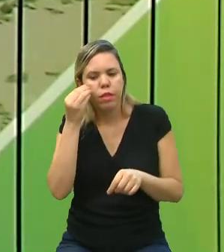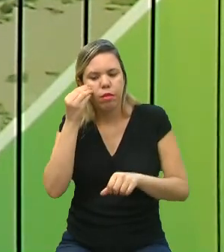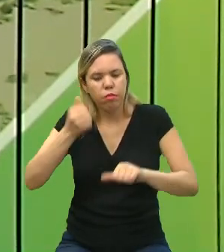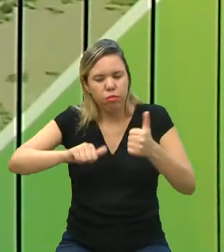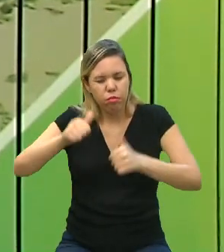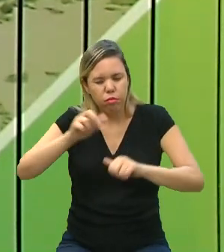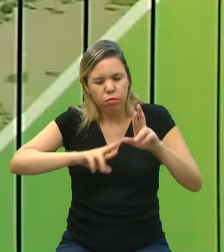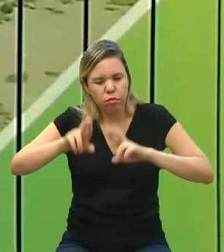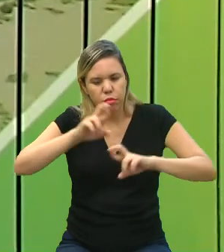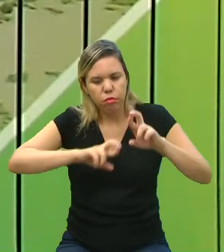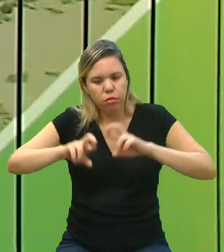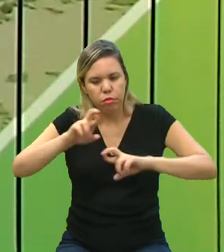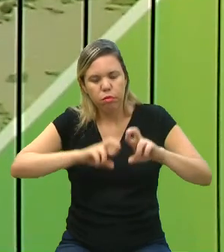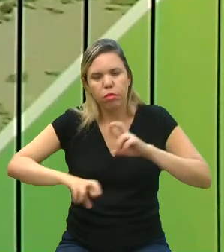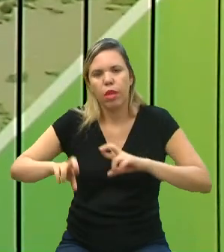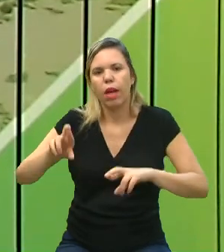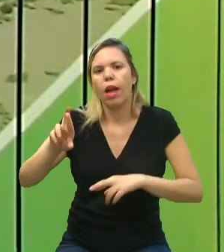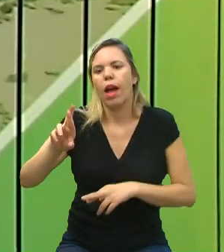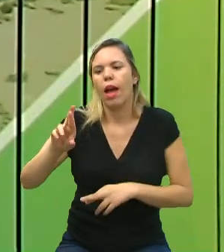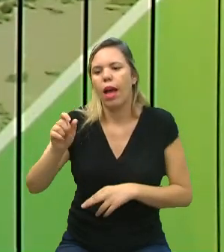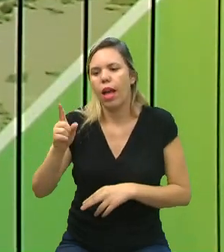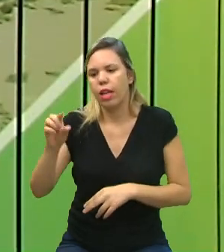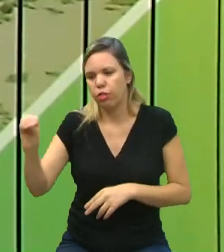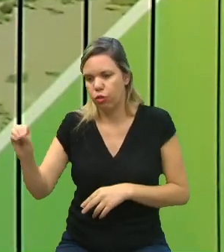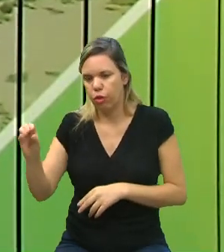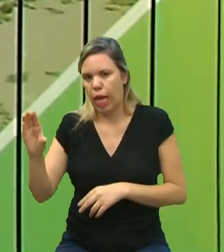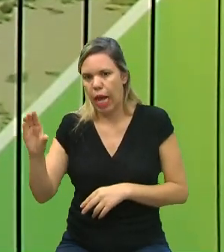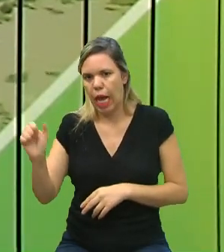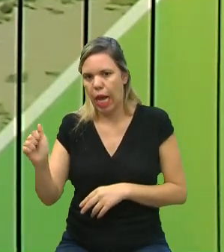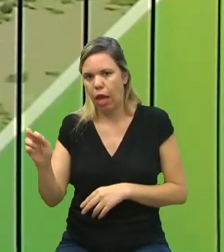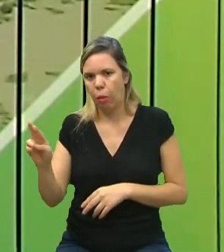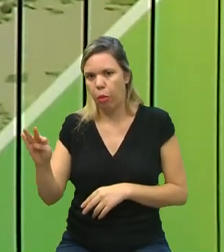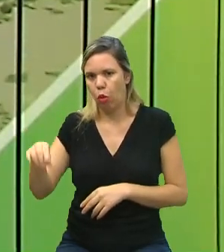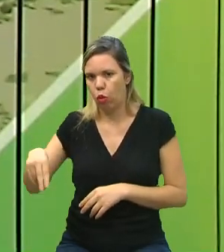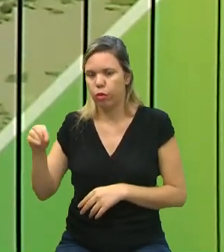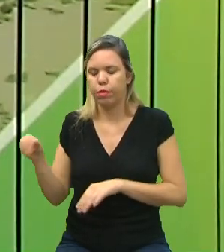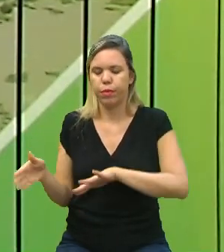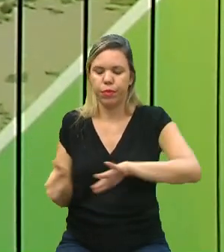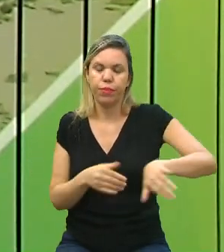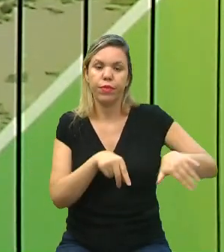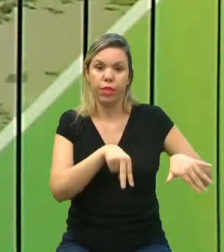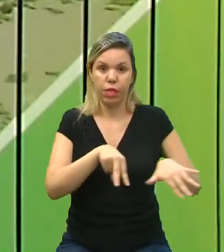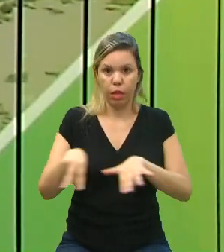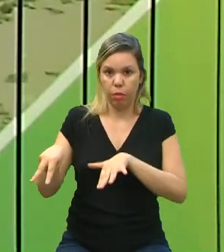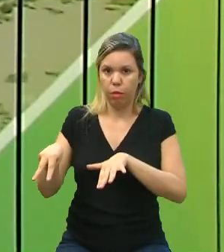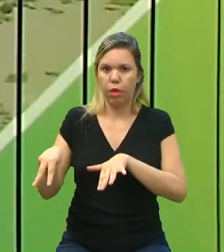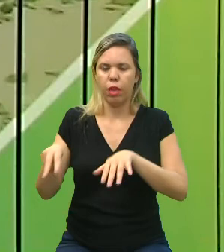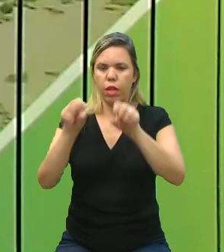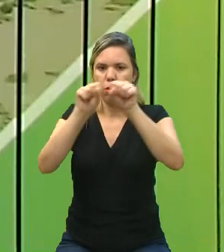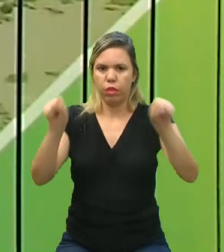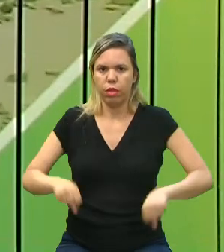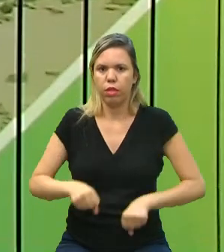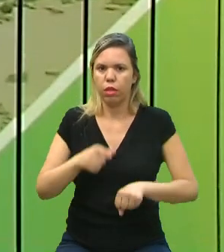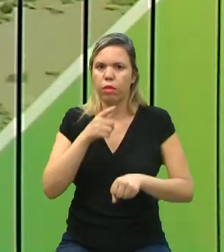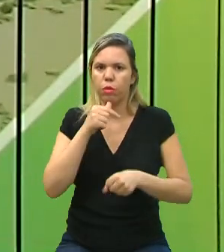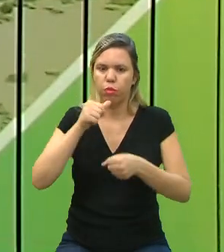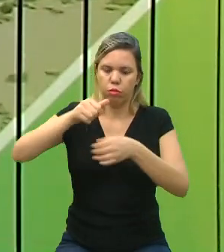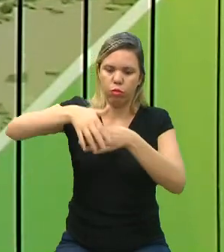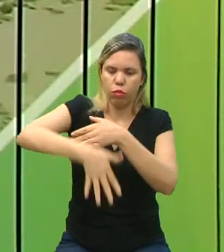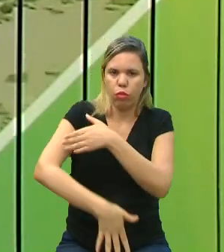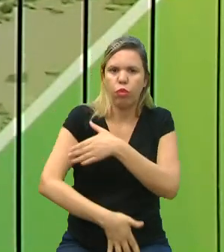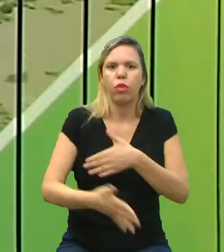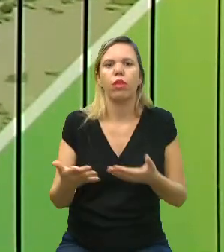semana, o sistema Cantareira, responsável por abastecer a Grande São Paulo e os municípios das bacias do